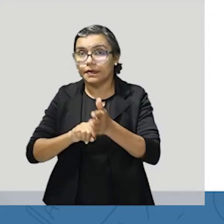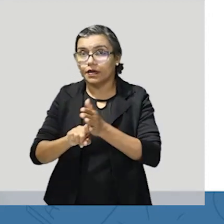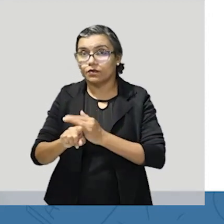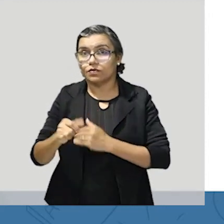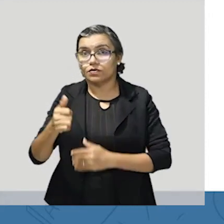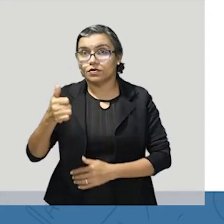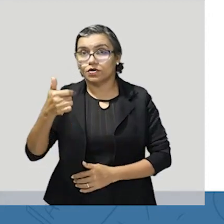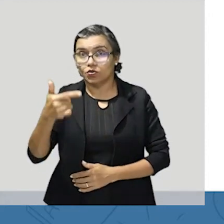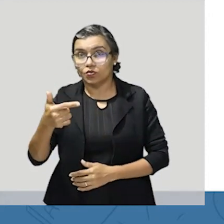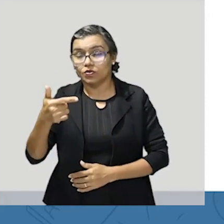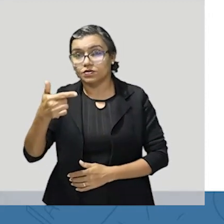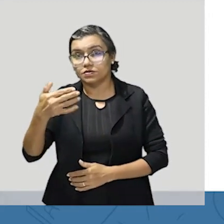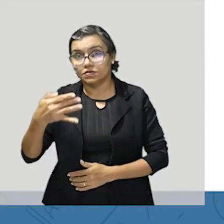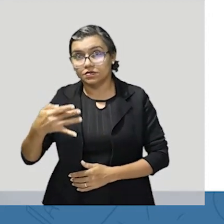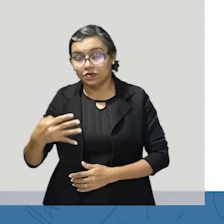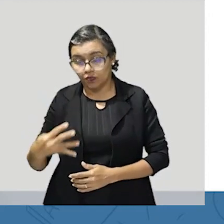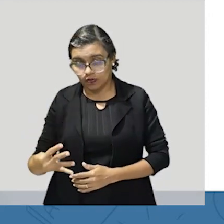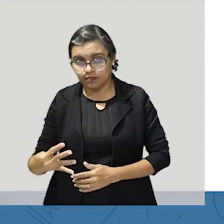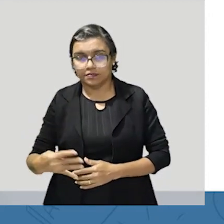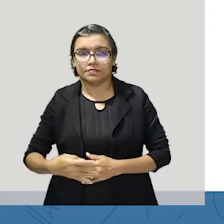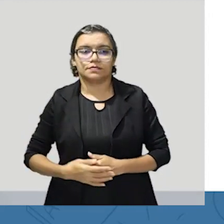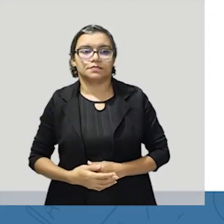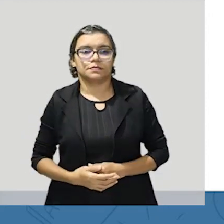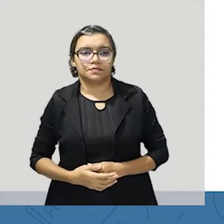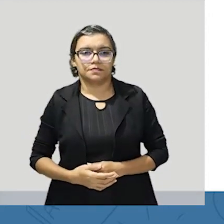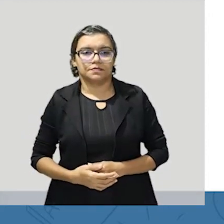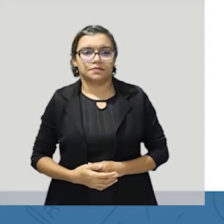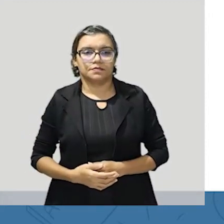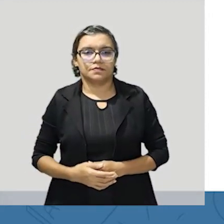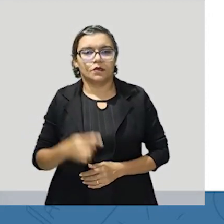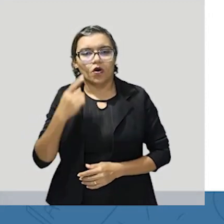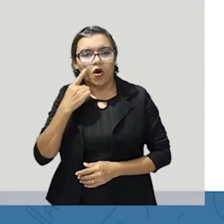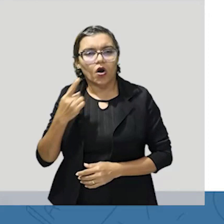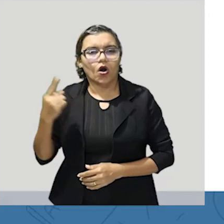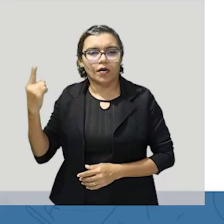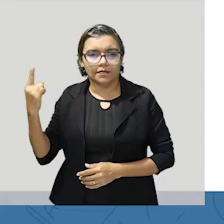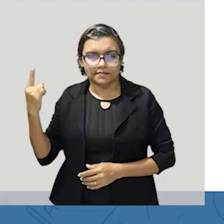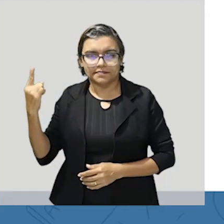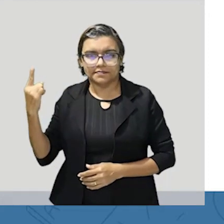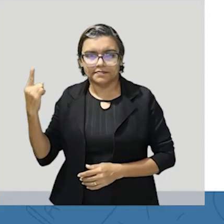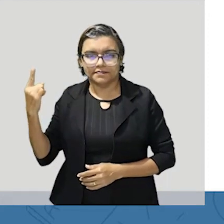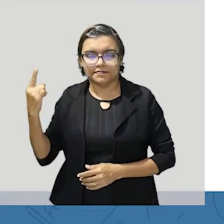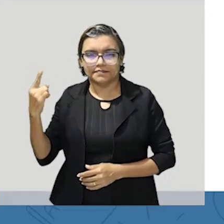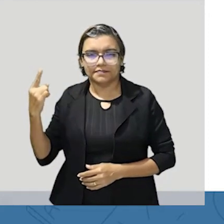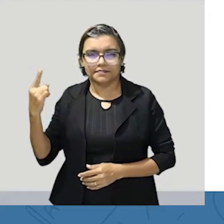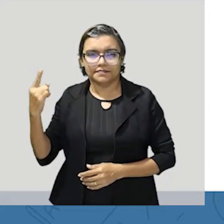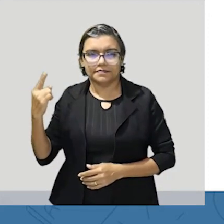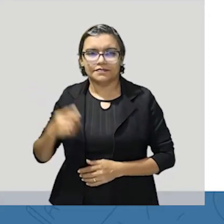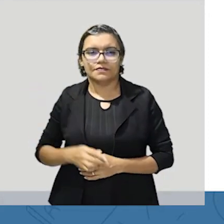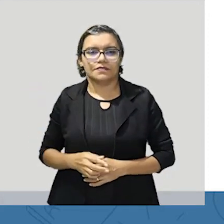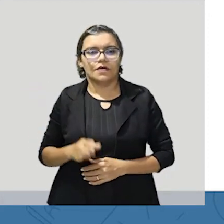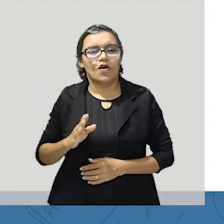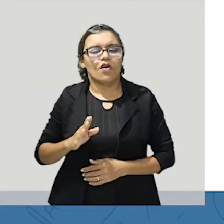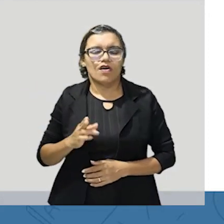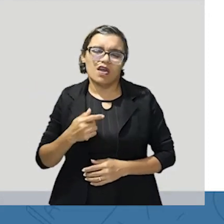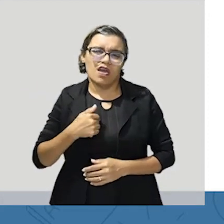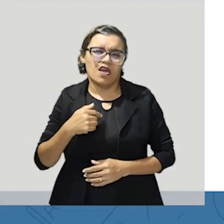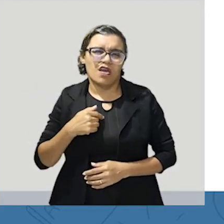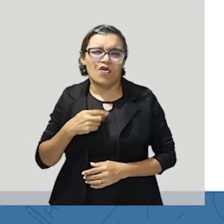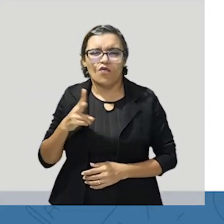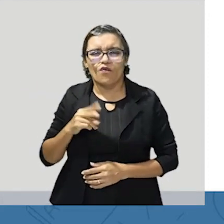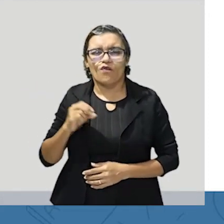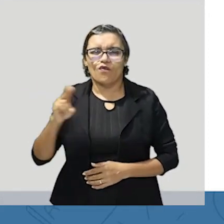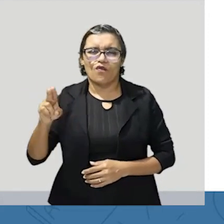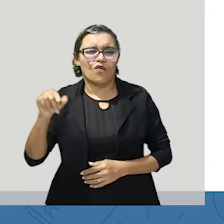vou-me embora para a passada já ouviram essa esse poema Ontem uma amiga minha falou e ia viajar você vai para onde ela ah eu vou